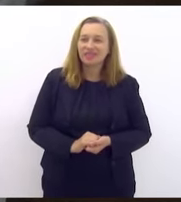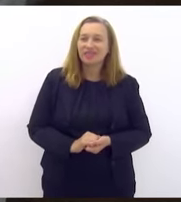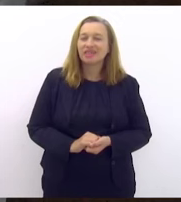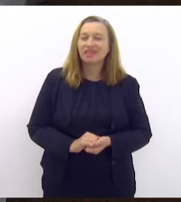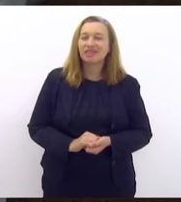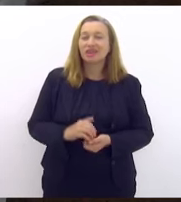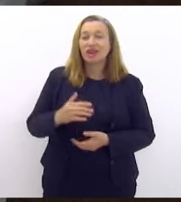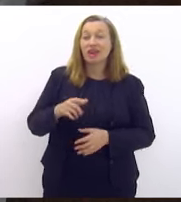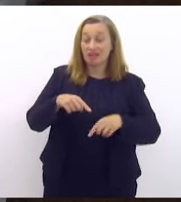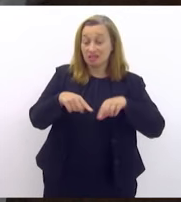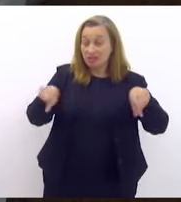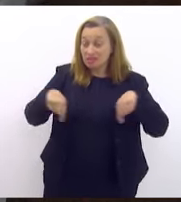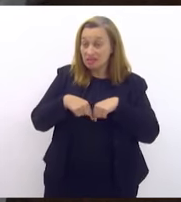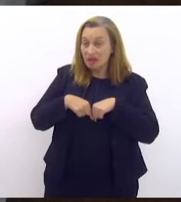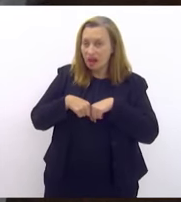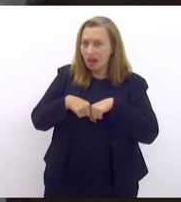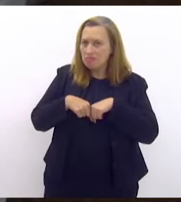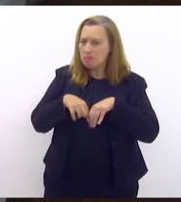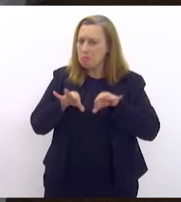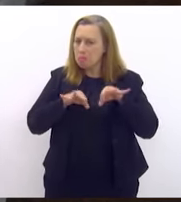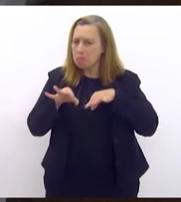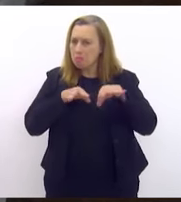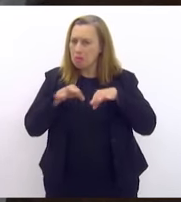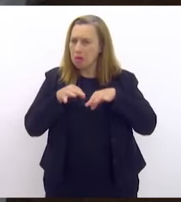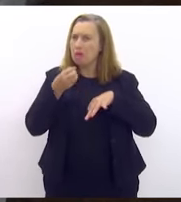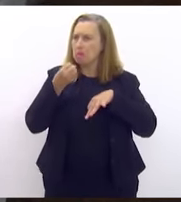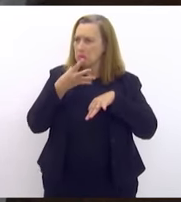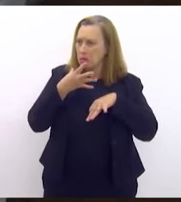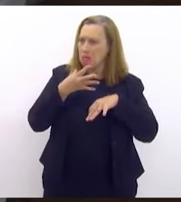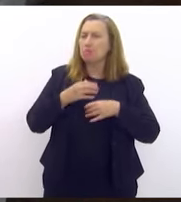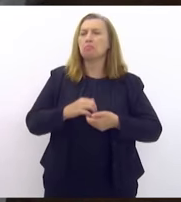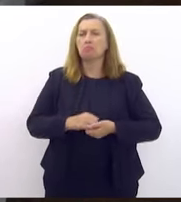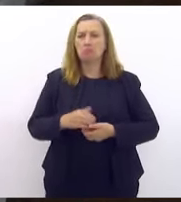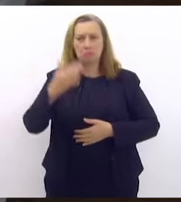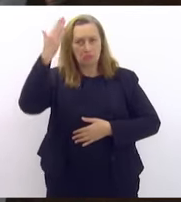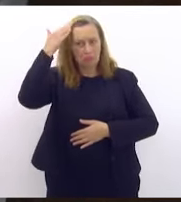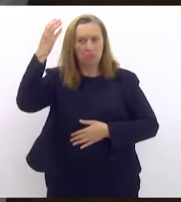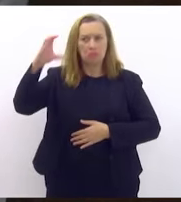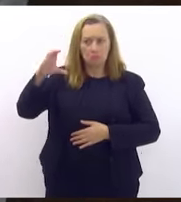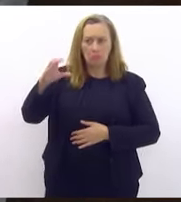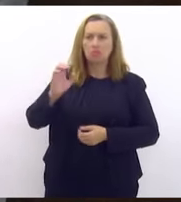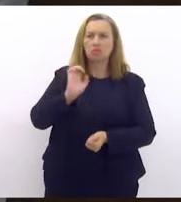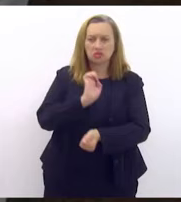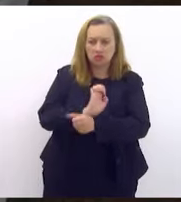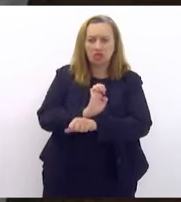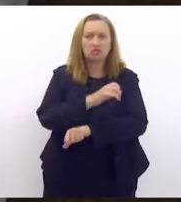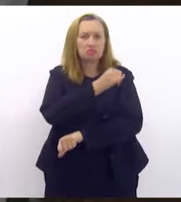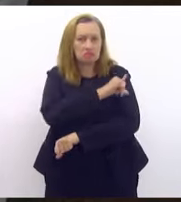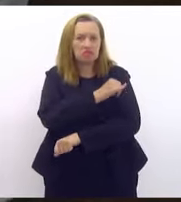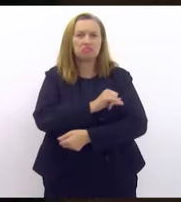viu essa sala muito bem equipada e implantar aqui nos estádios no estado do Rio de Janeiro.